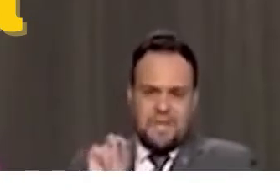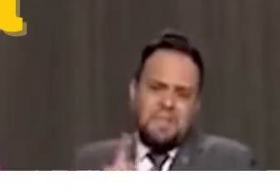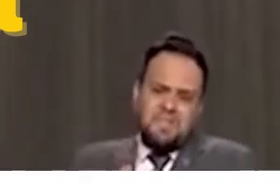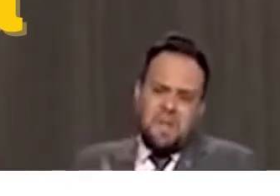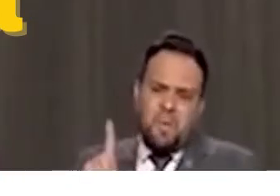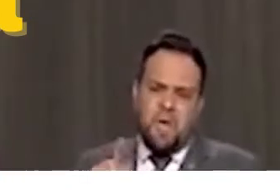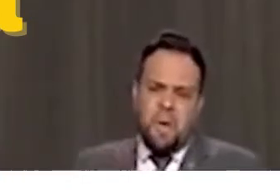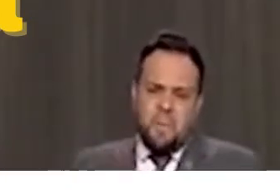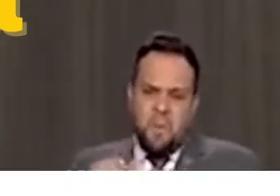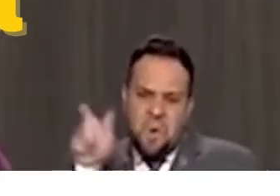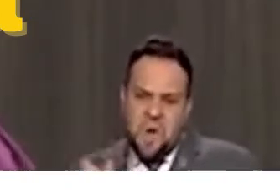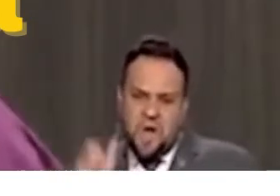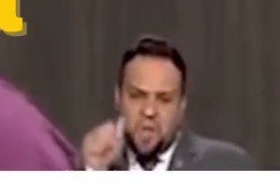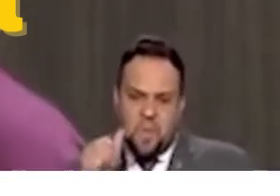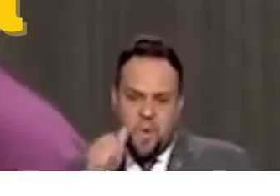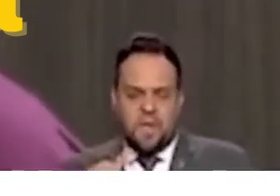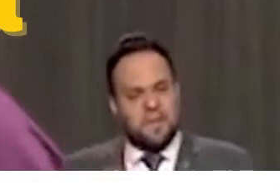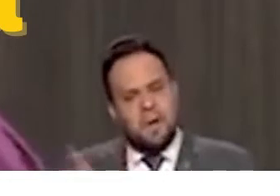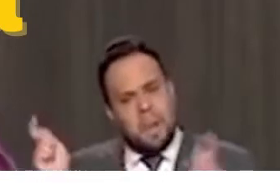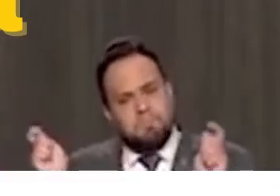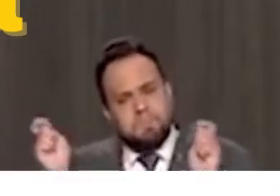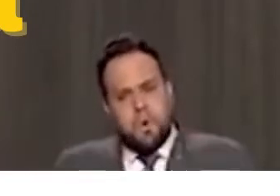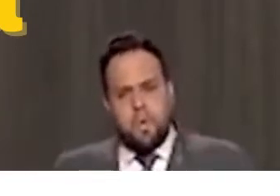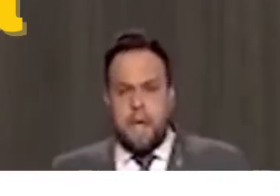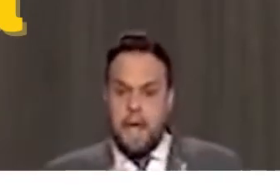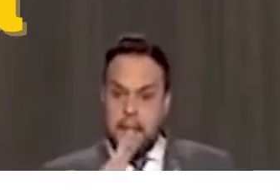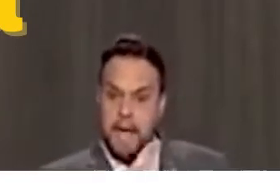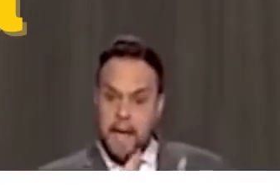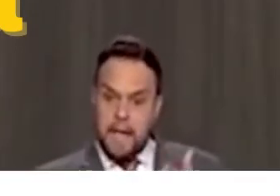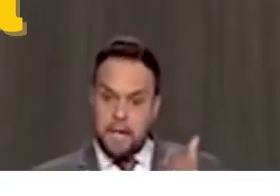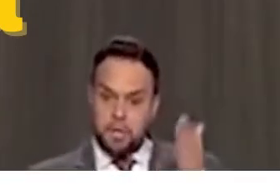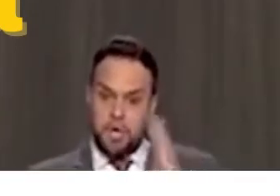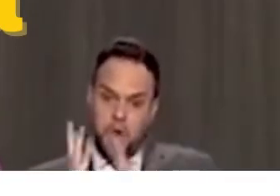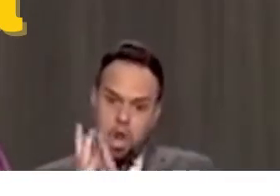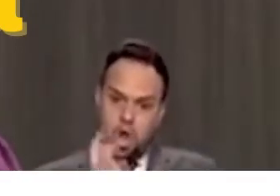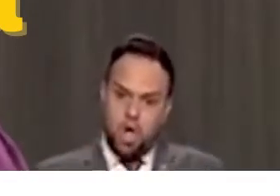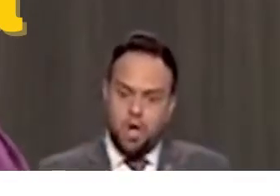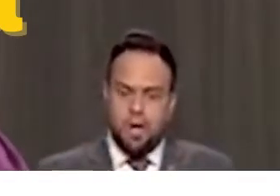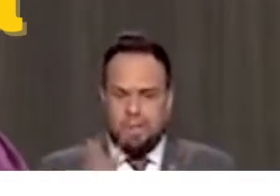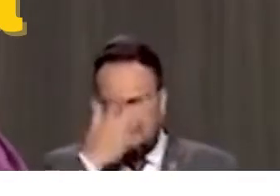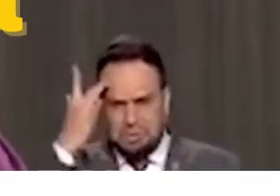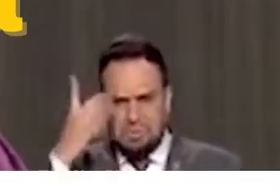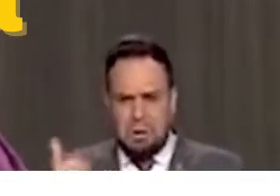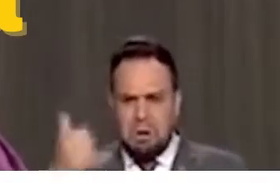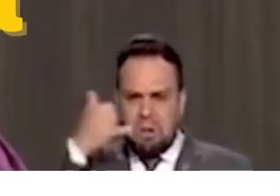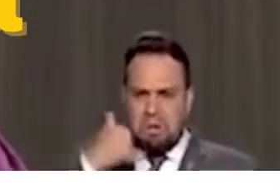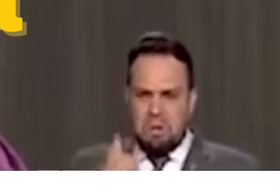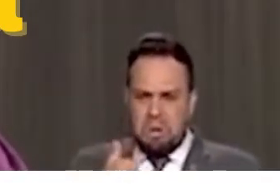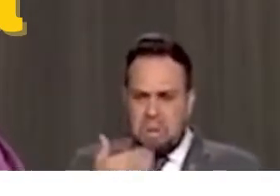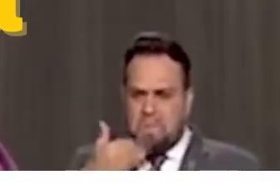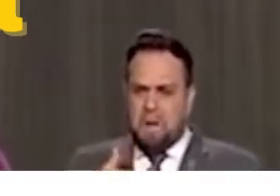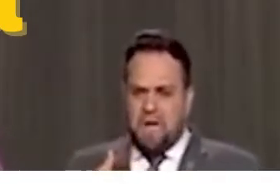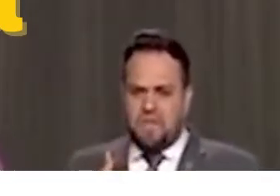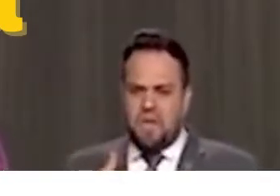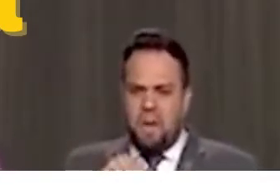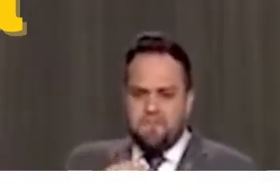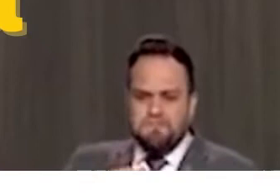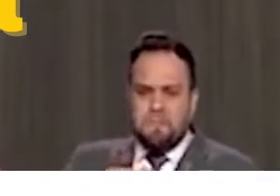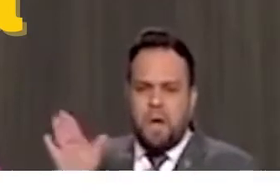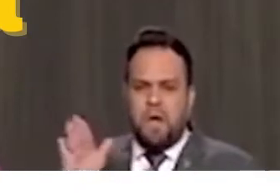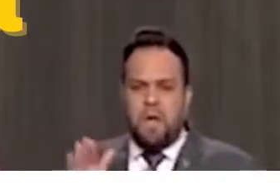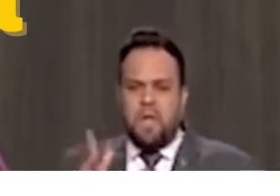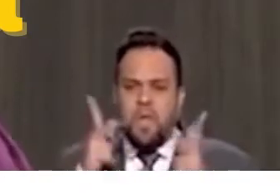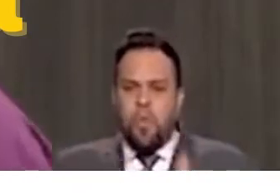é pela competência dela, foi relatora do orçamento. Para mim, ninguém ligou para mim. Ninguém pede a cabeça de ministro como acontecia no